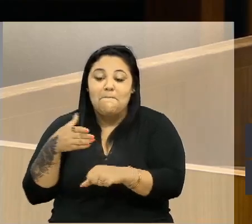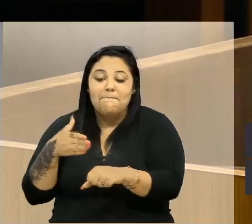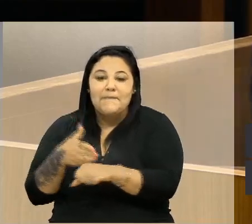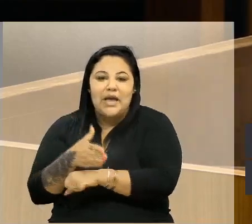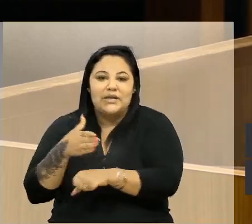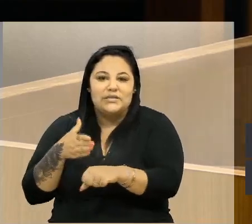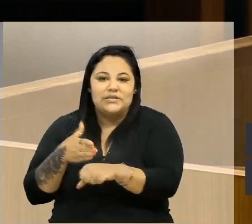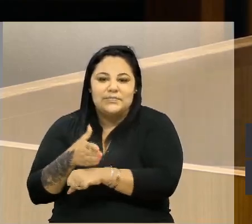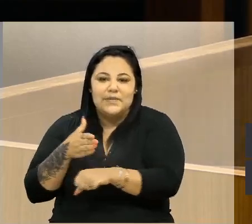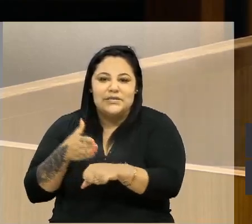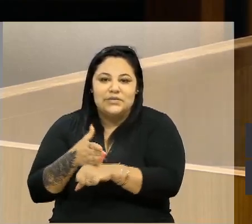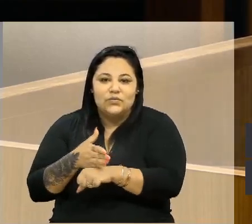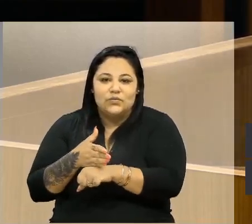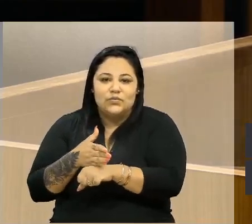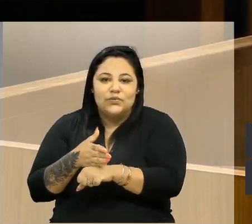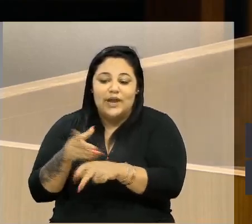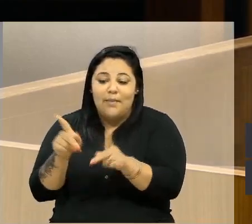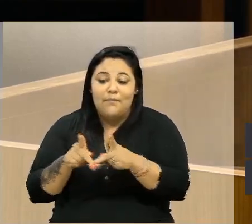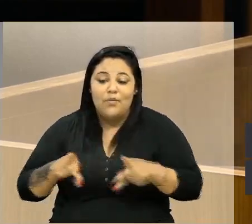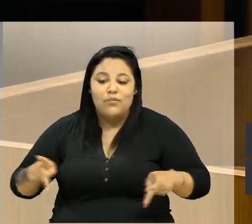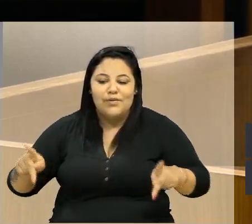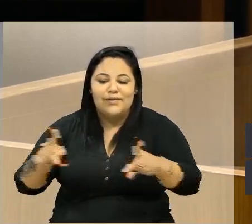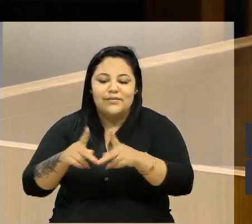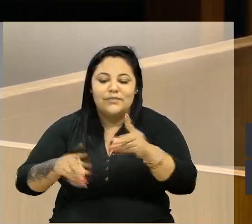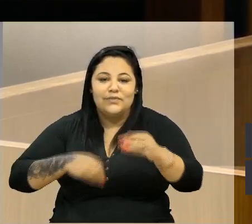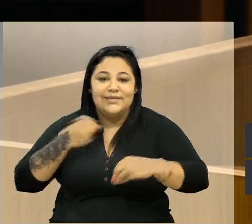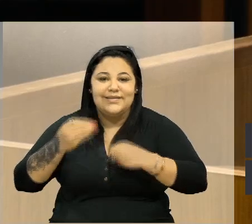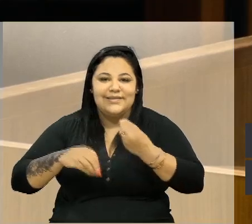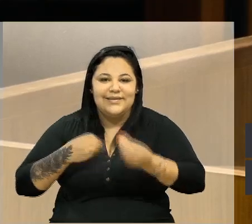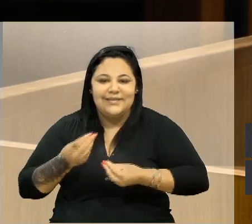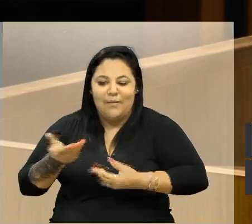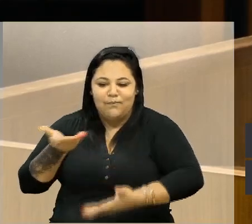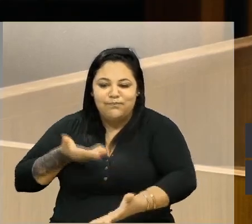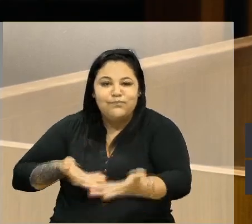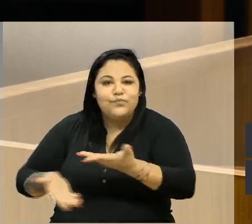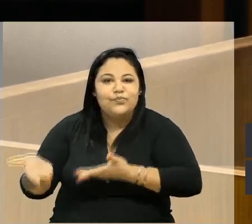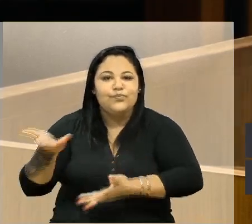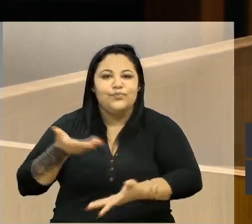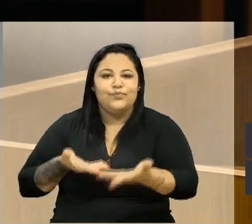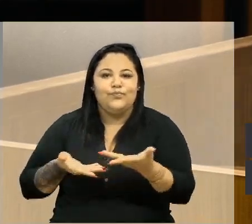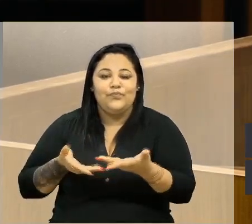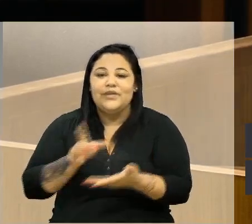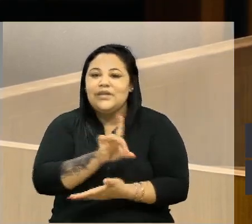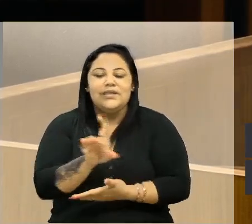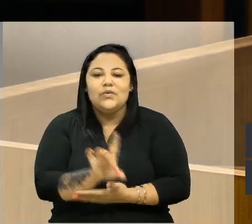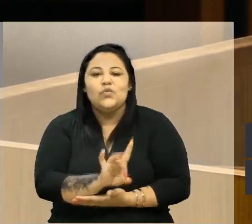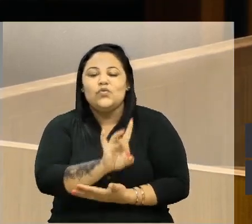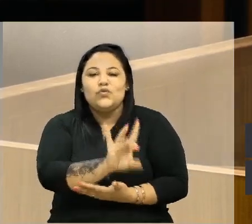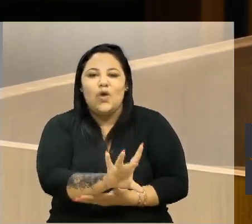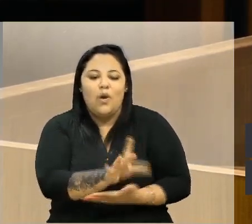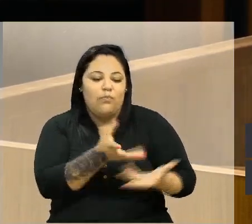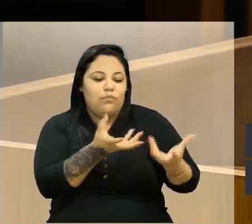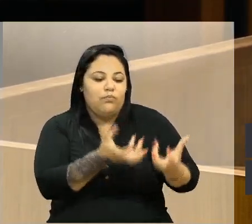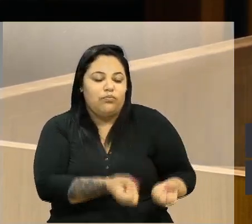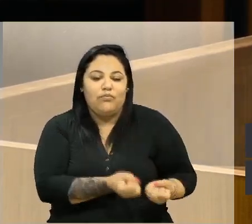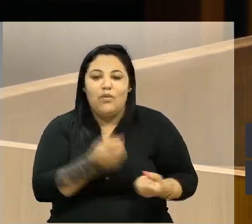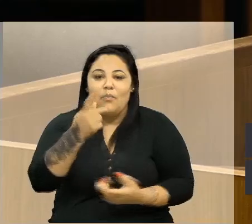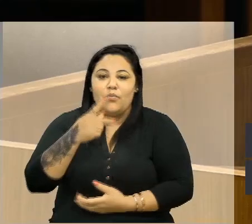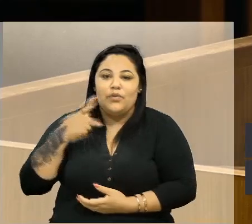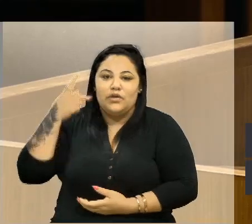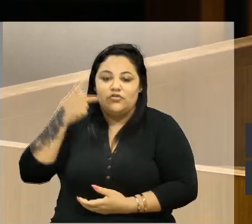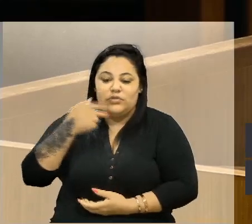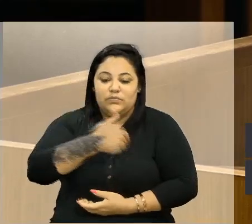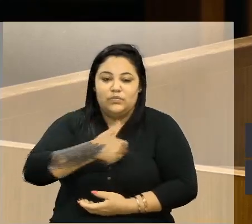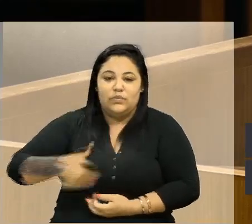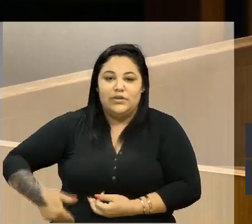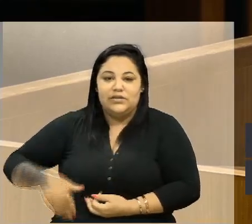participativo, onde a população se sinta integrante dele, e não apenas receptora de políticas públicas,